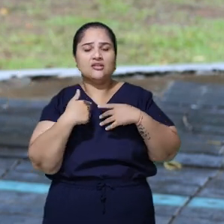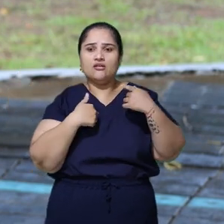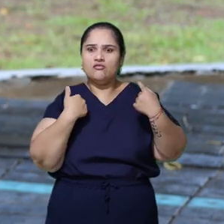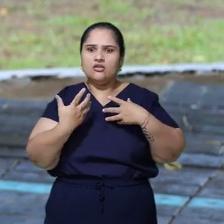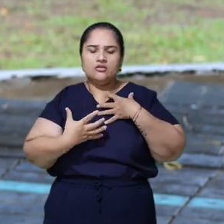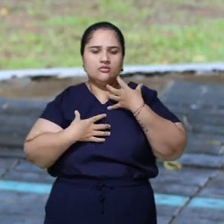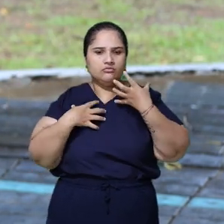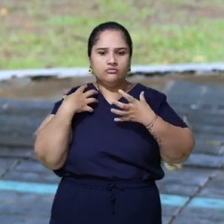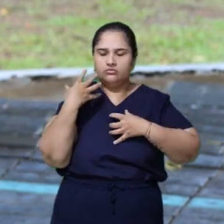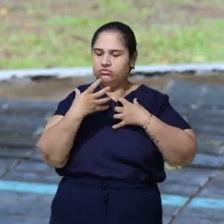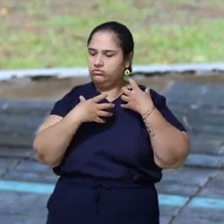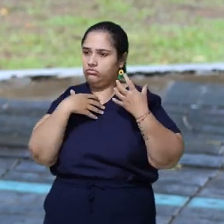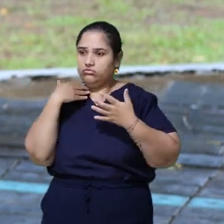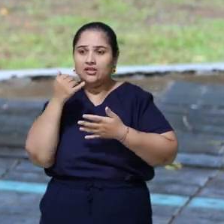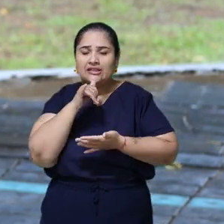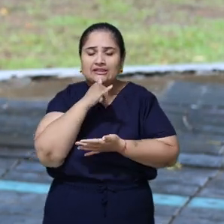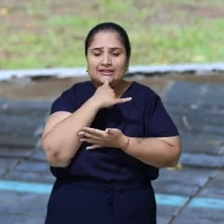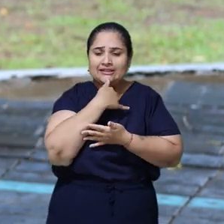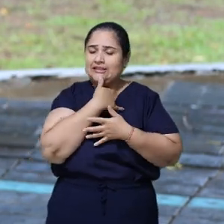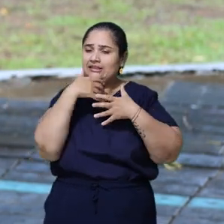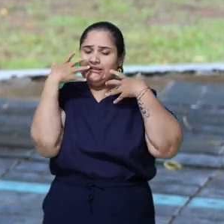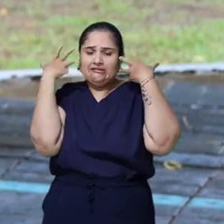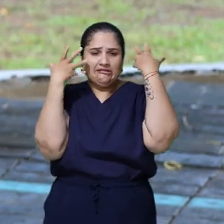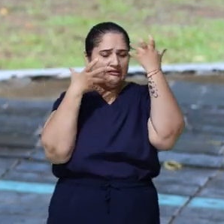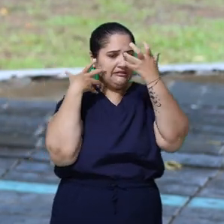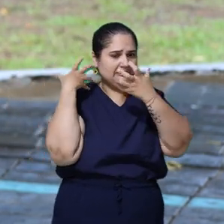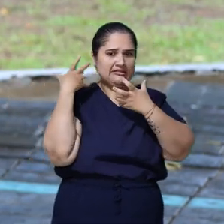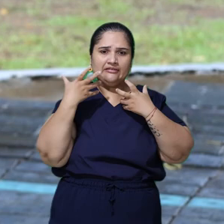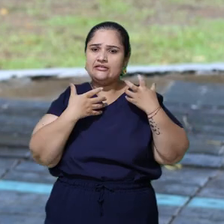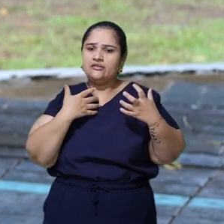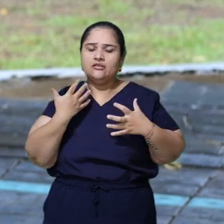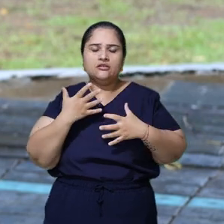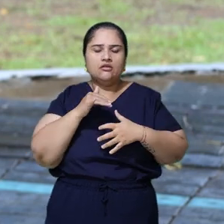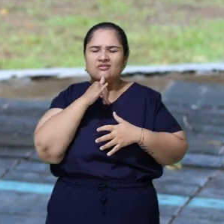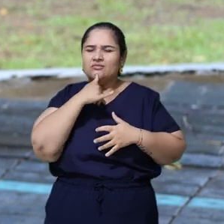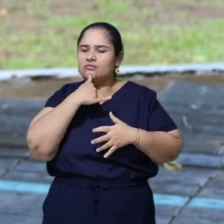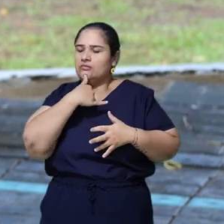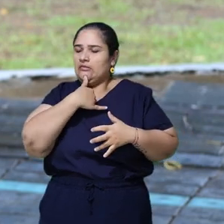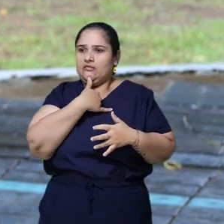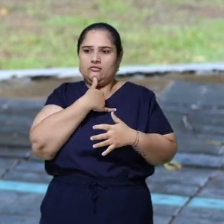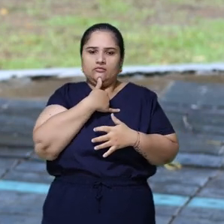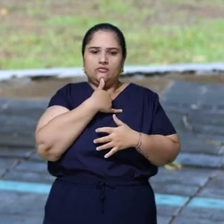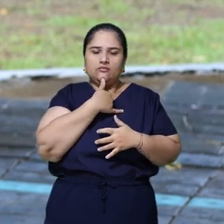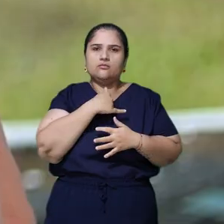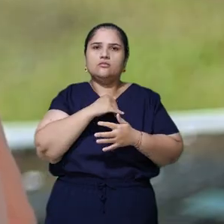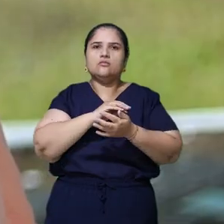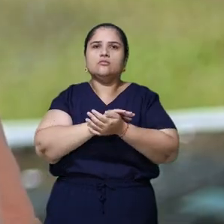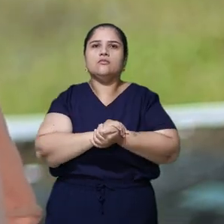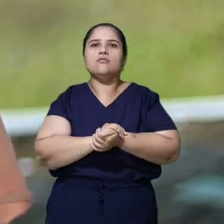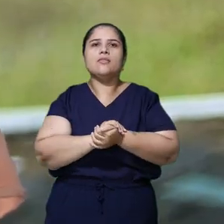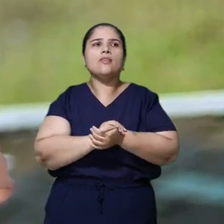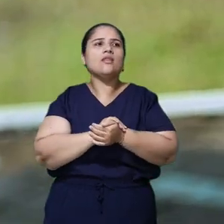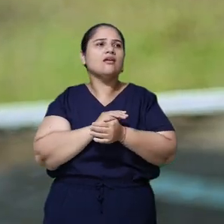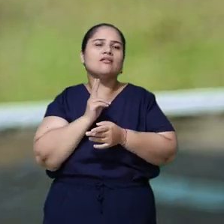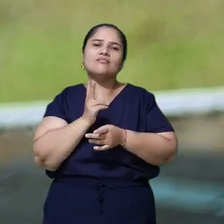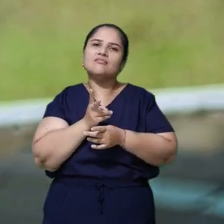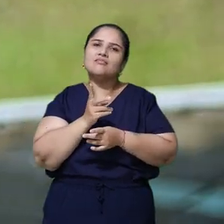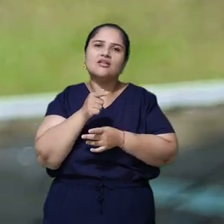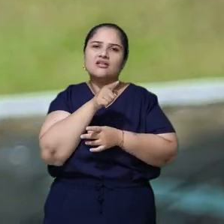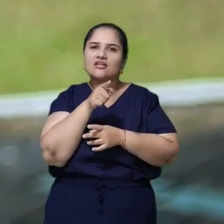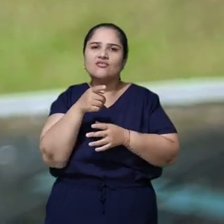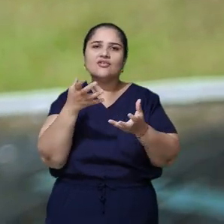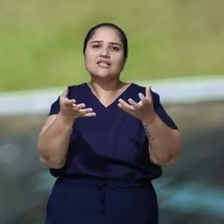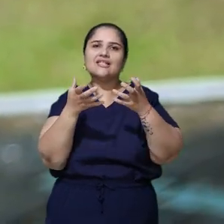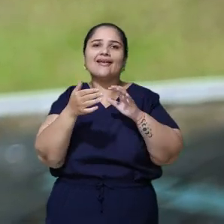extremamente arrasada, desolada, acho que essa é a palavra, assim, desolada. Mesmo que você queira ser